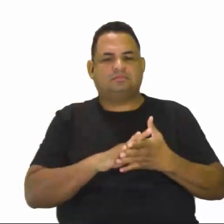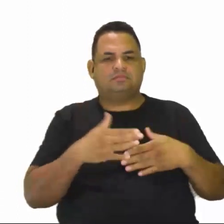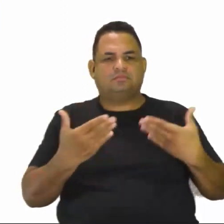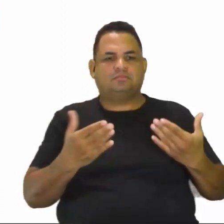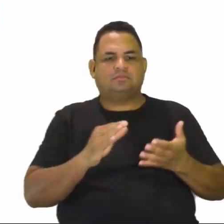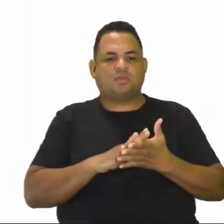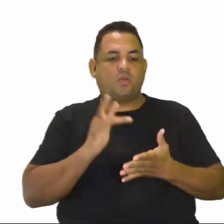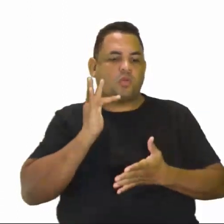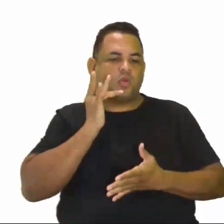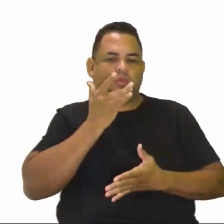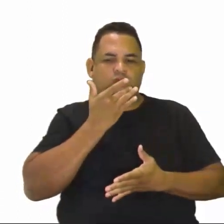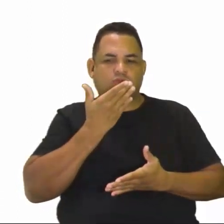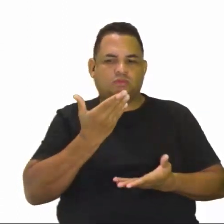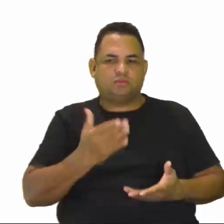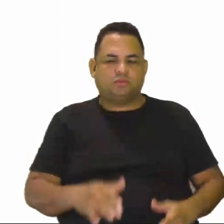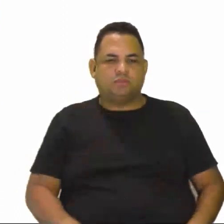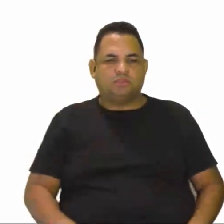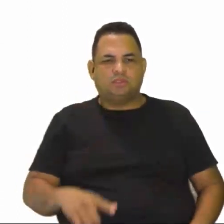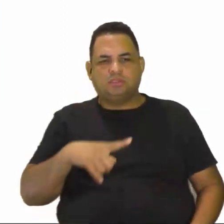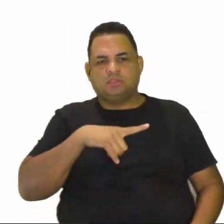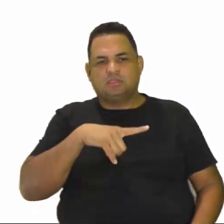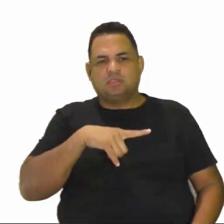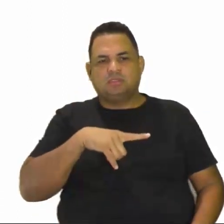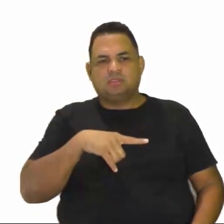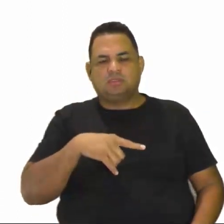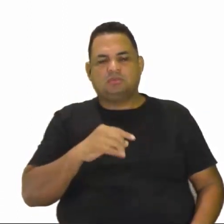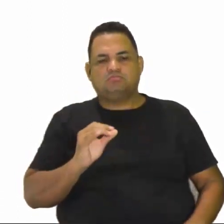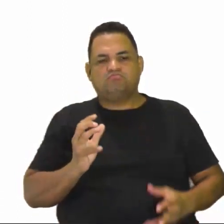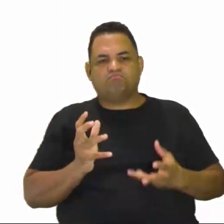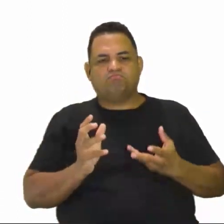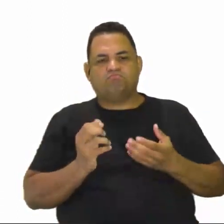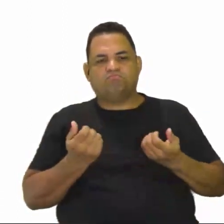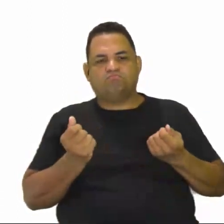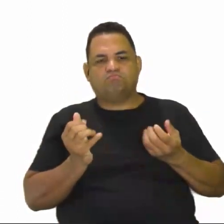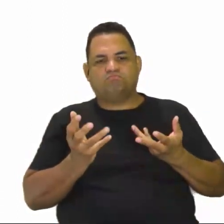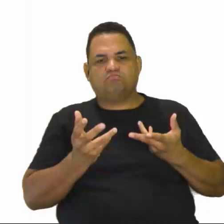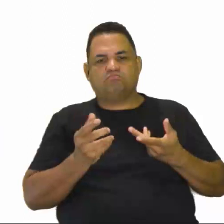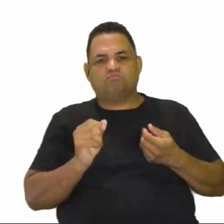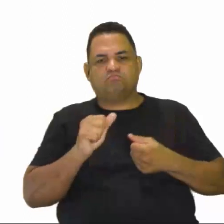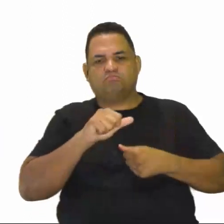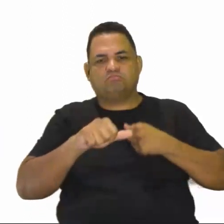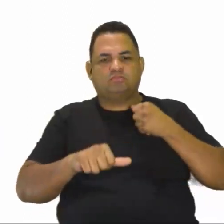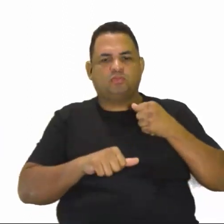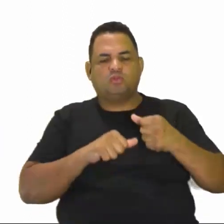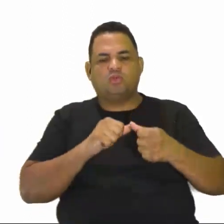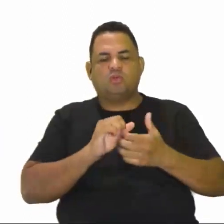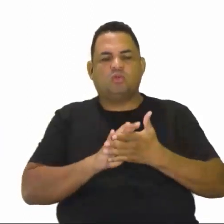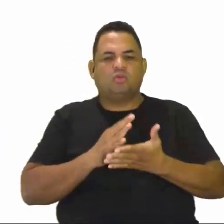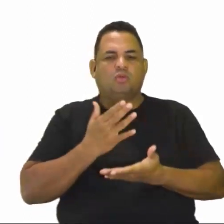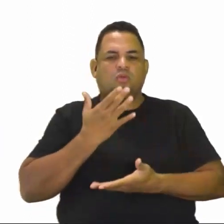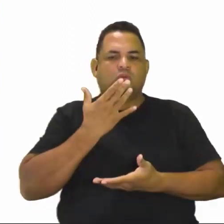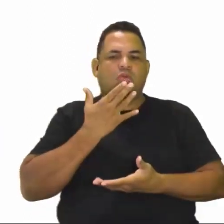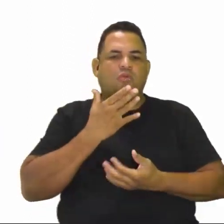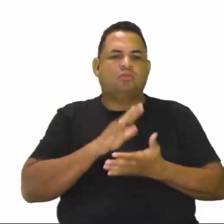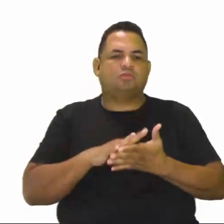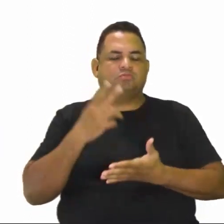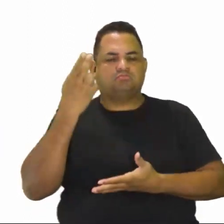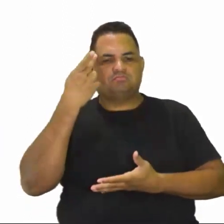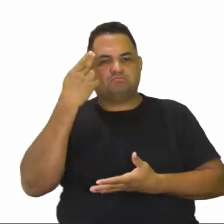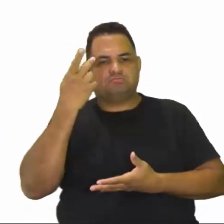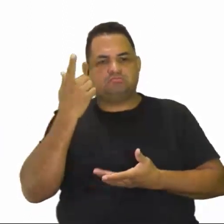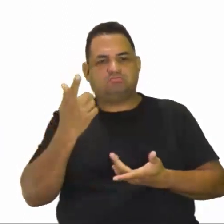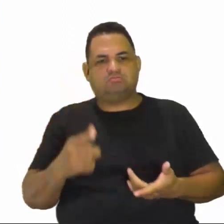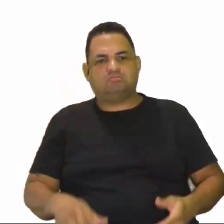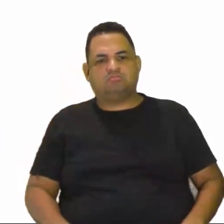caso, paladar. A gente tem aí que eles têm a habilidade de mudar alguns corantes naturais,